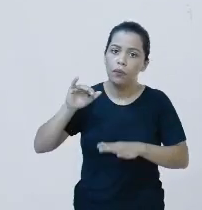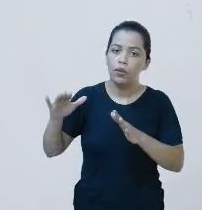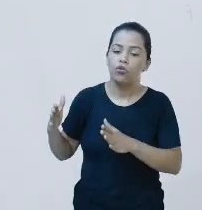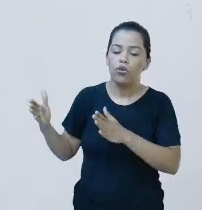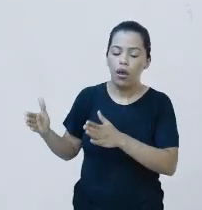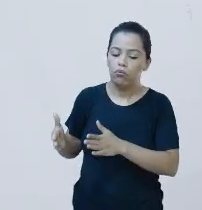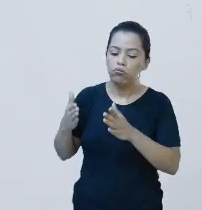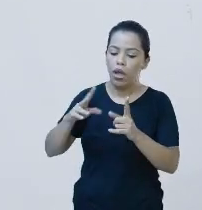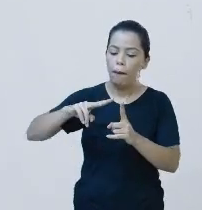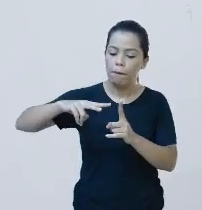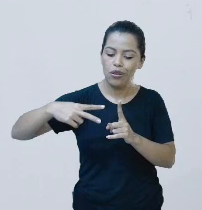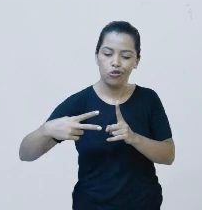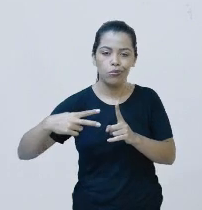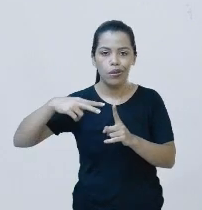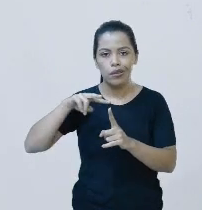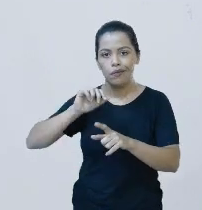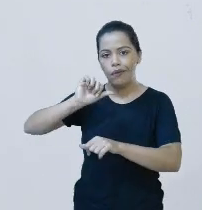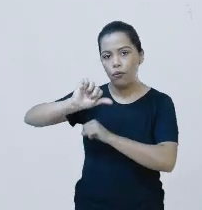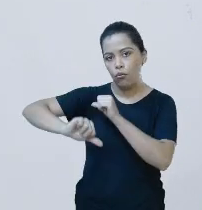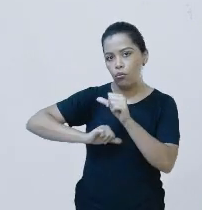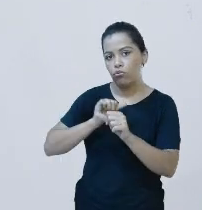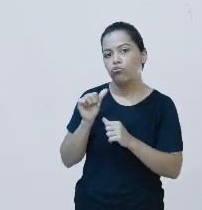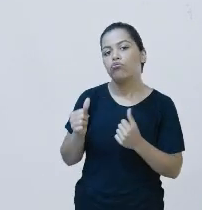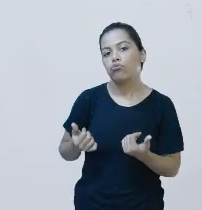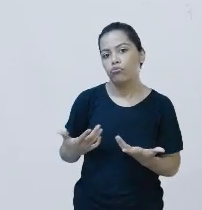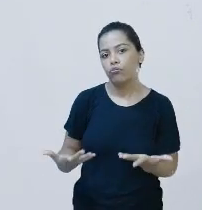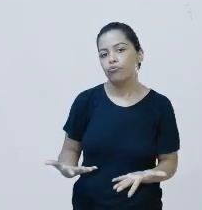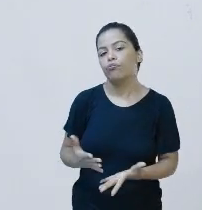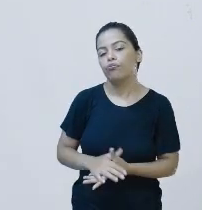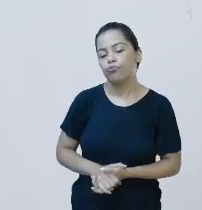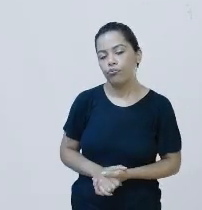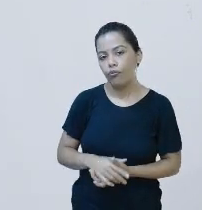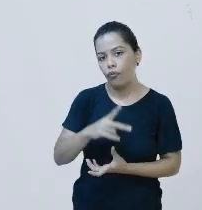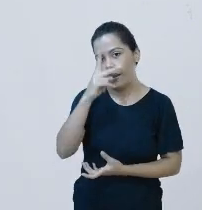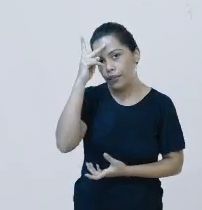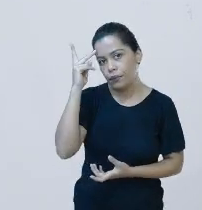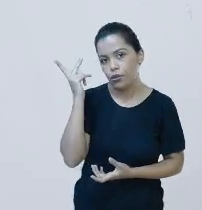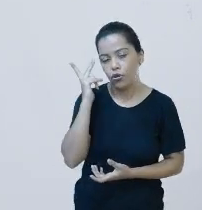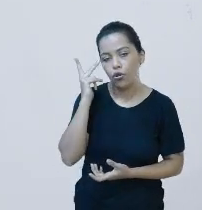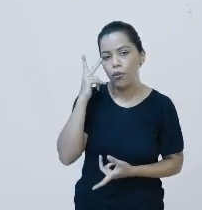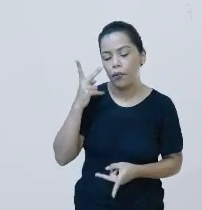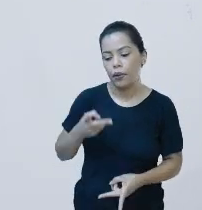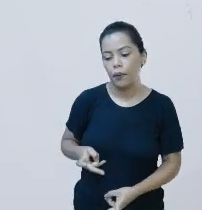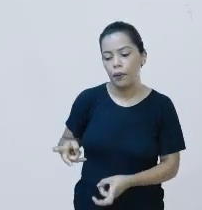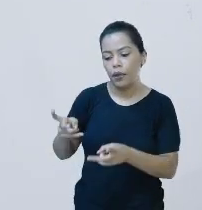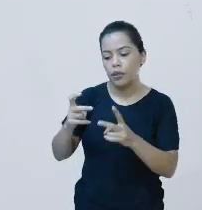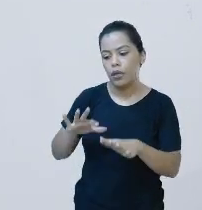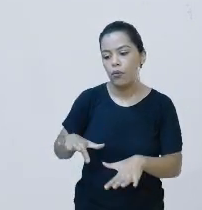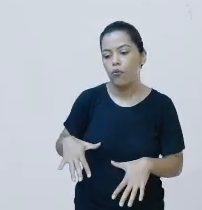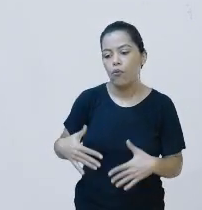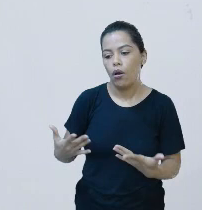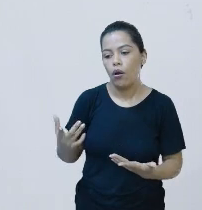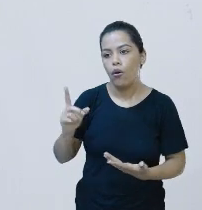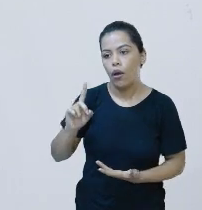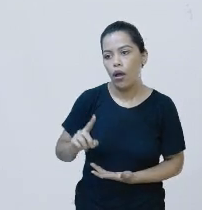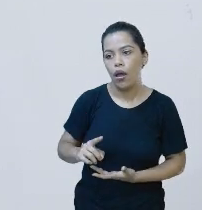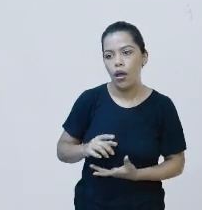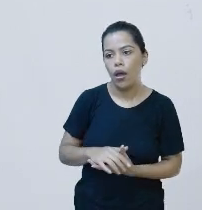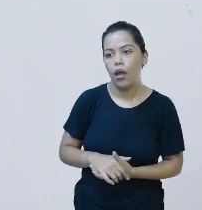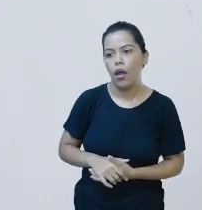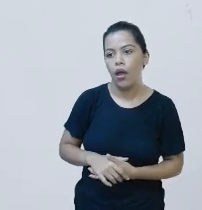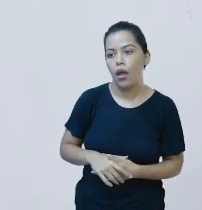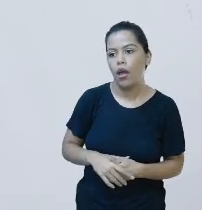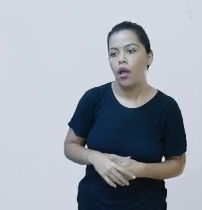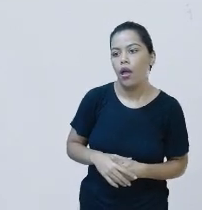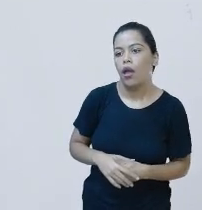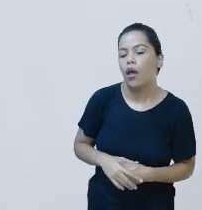lado. Então a tendência é que no documentário as pessoas percebam qual é a opinião do